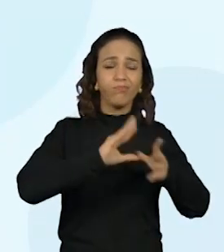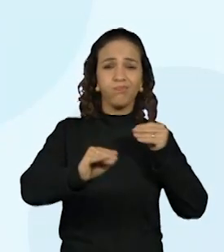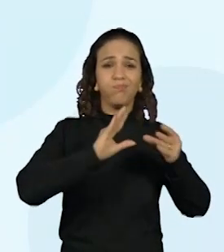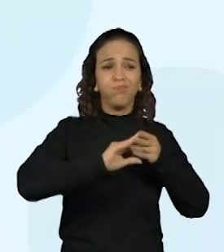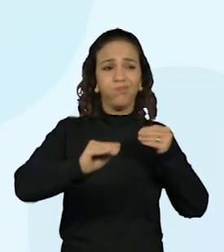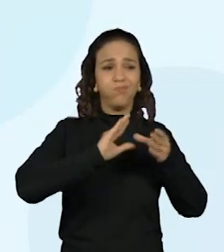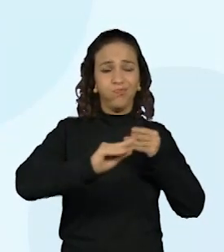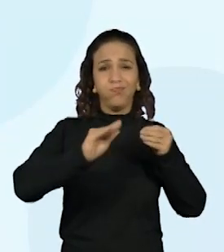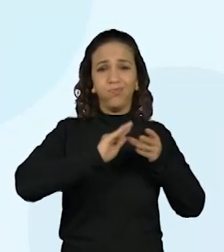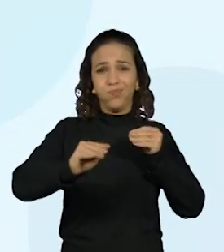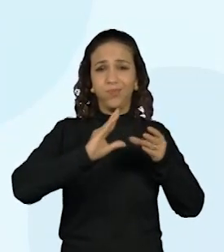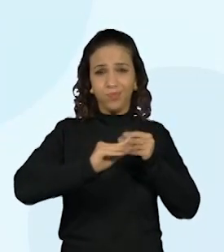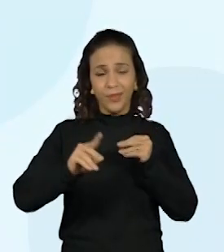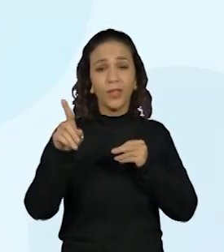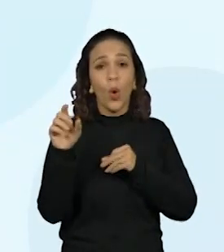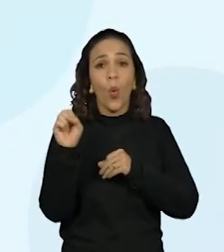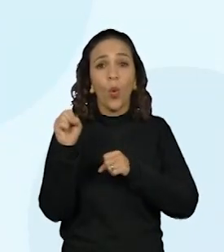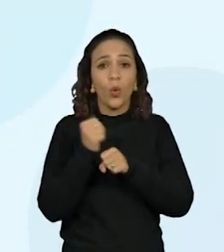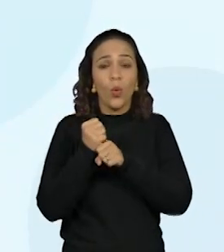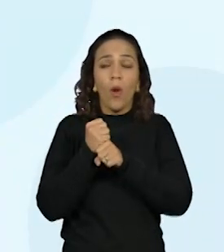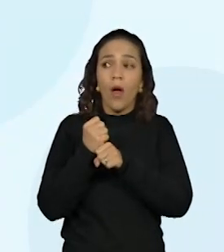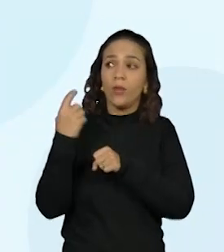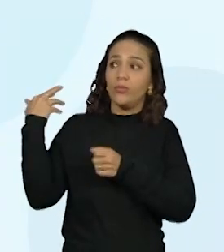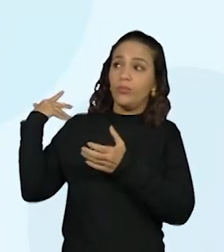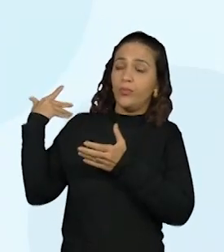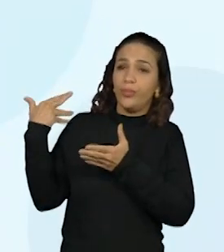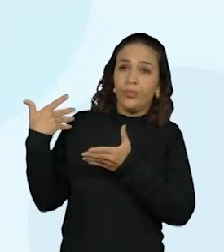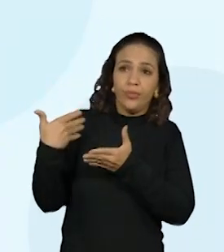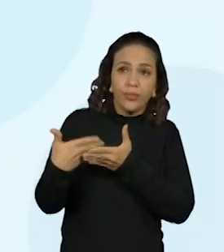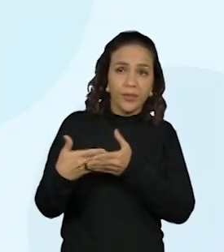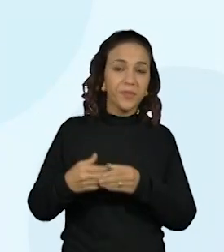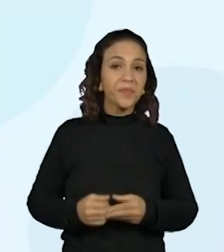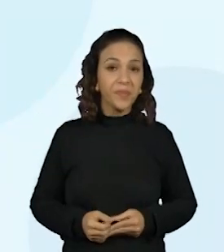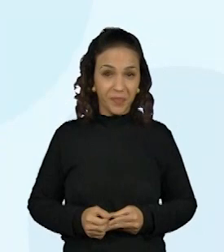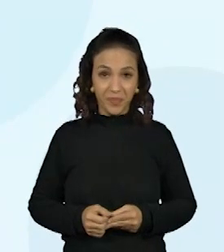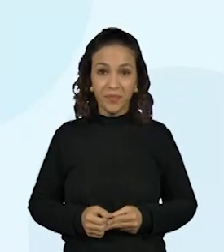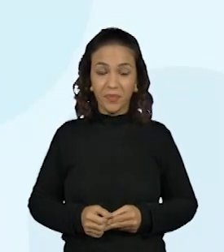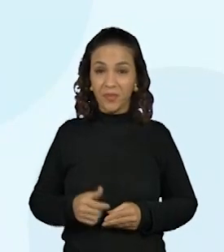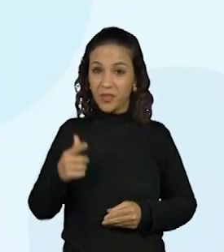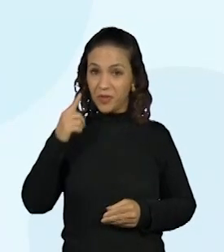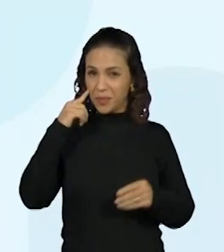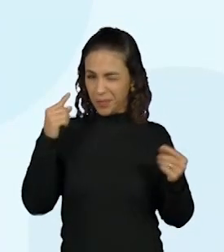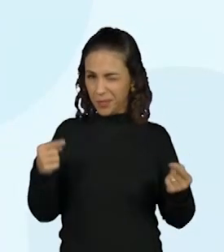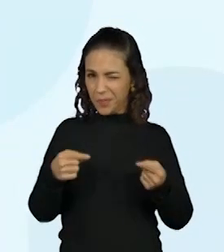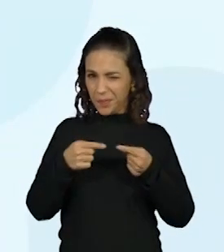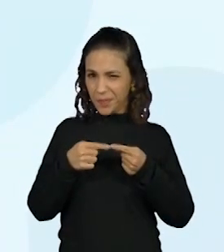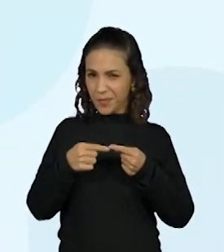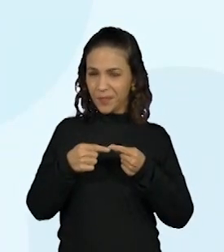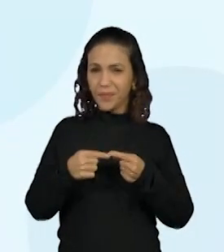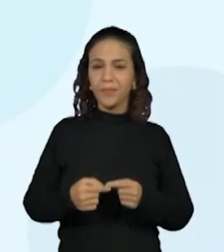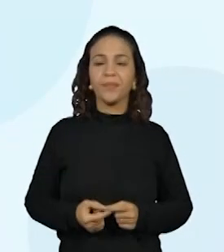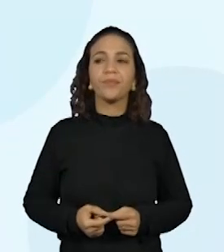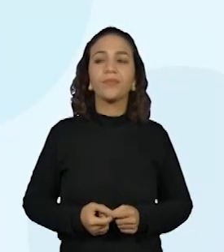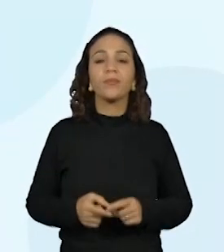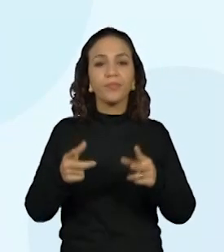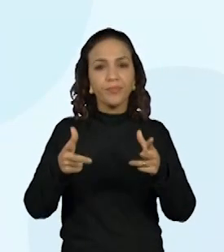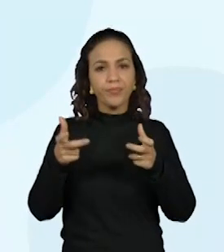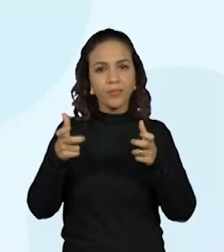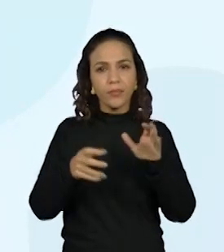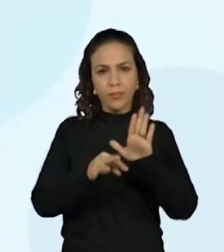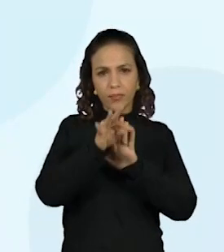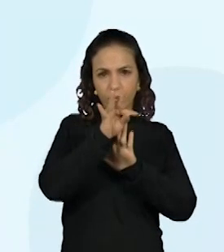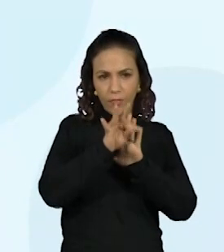deixassem o país. Vamos conhecer uma história por meio dessa entrevista, como vocês perceberam no texto, de